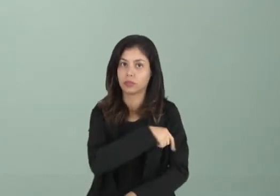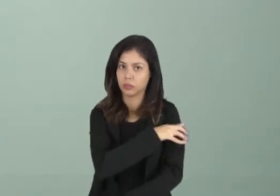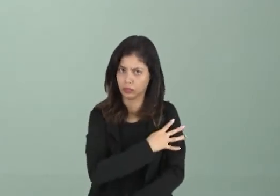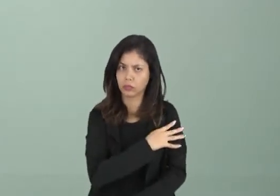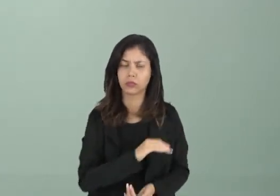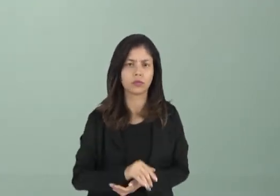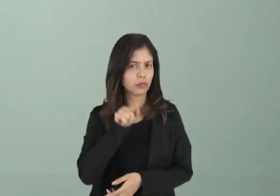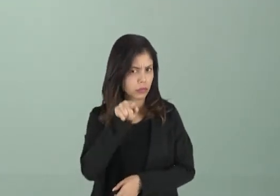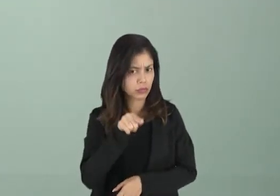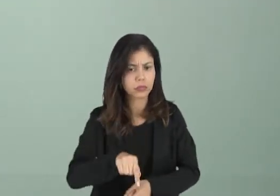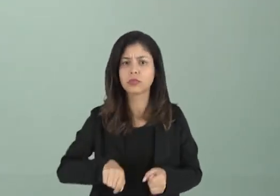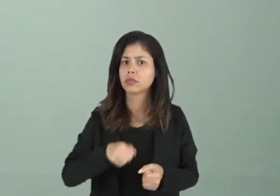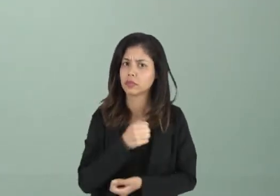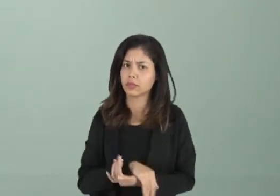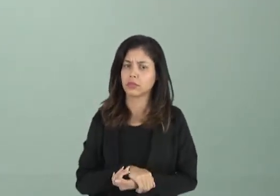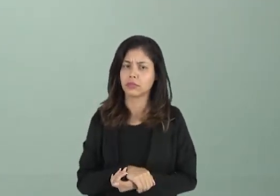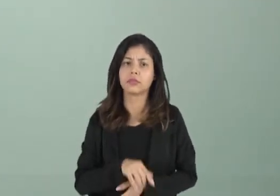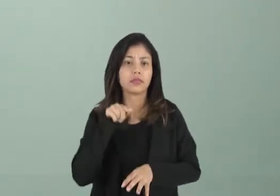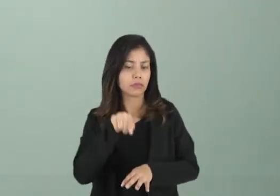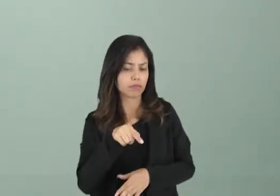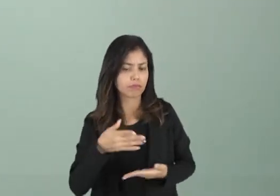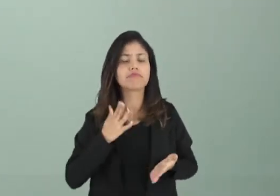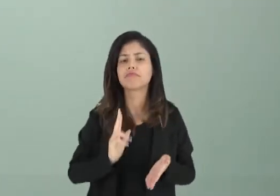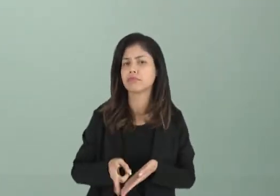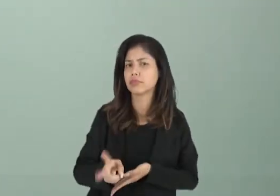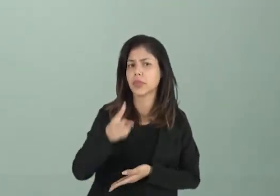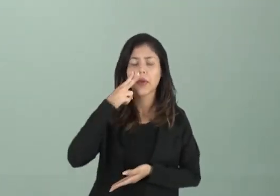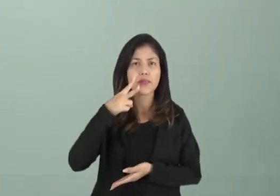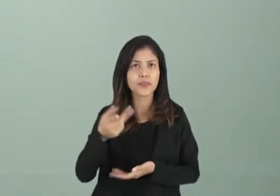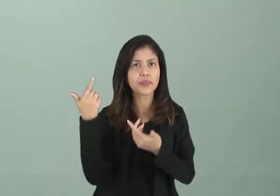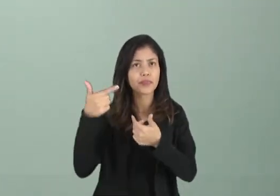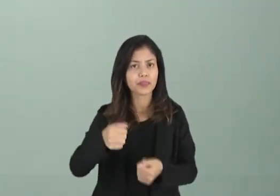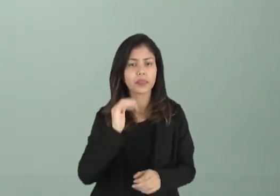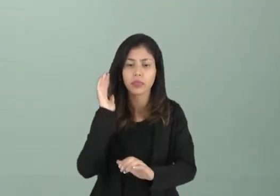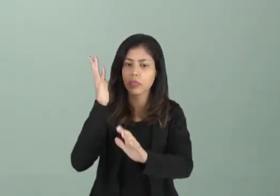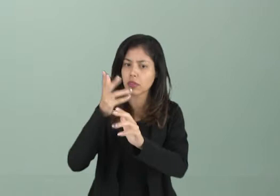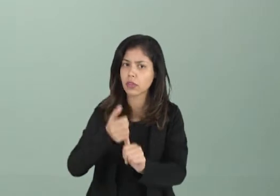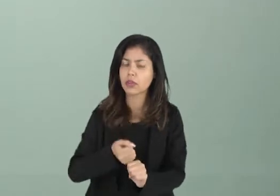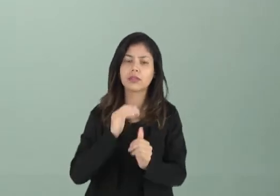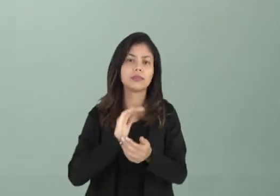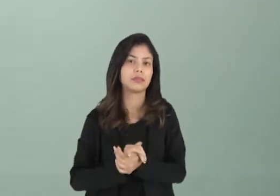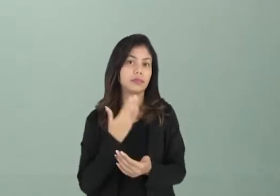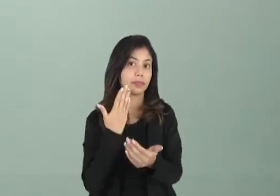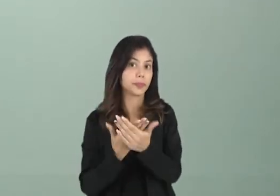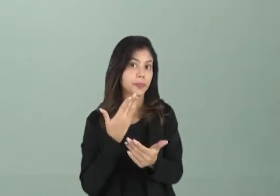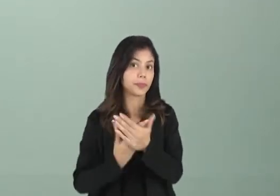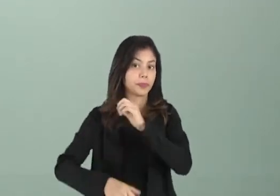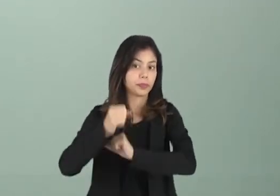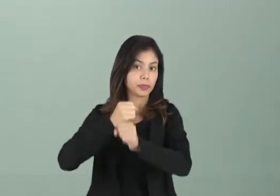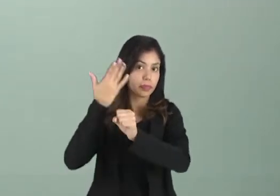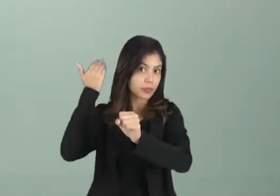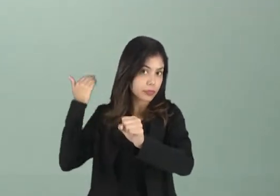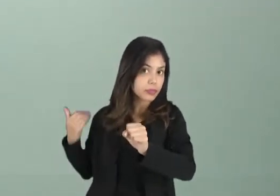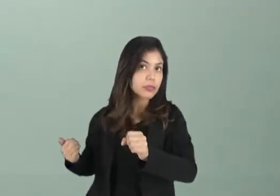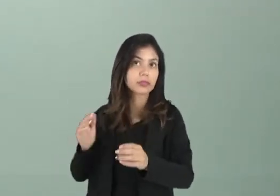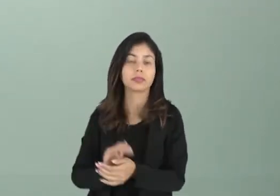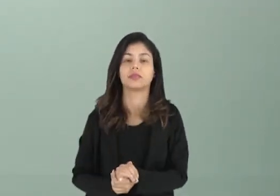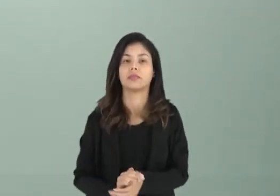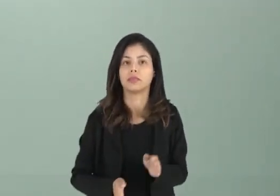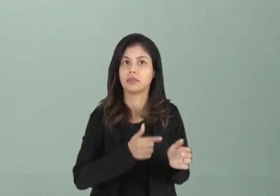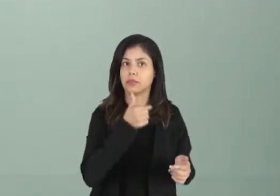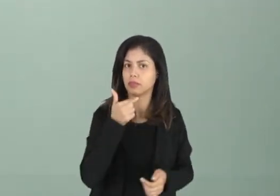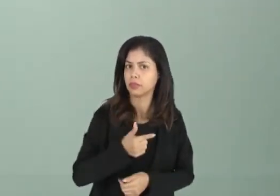Você já está preparado para essa fase de rever os conteúdos do ano passado e entrar logo em seguida para o segundo